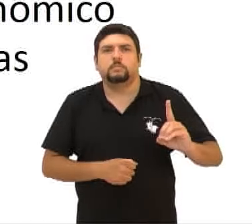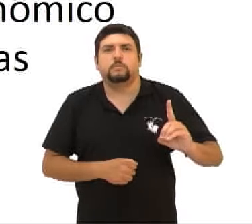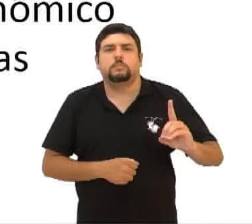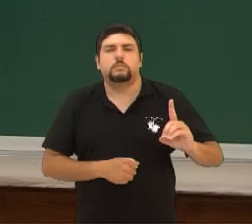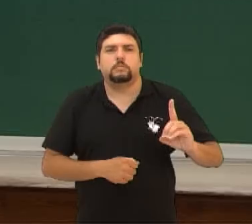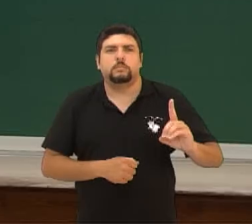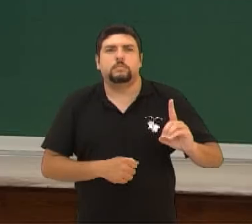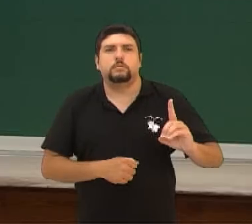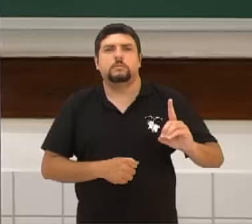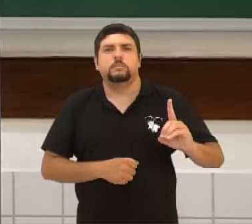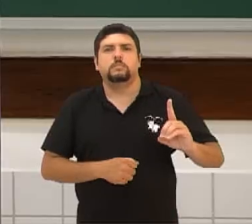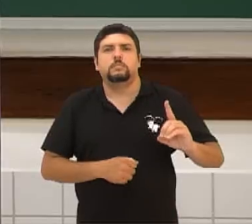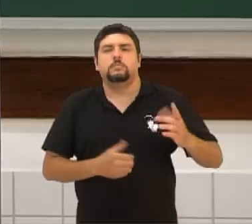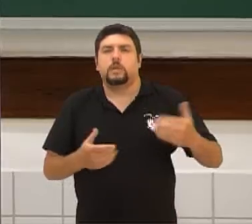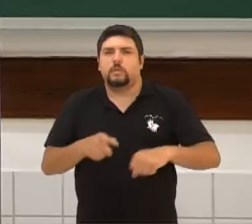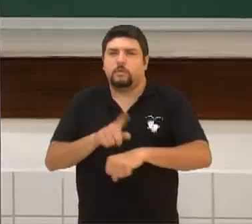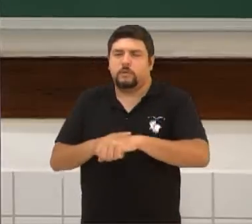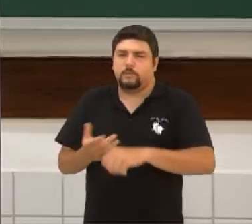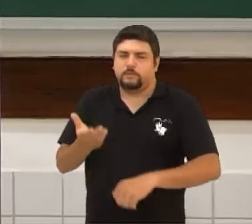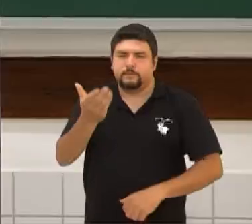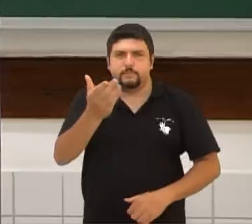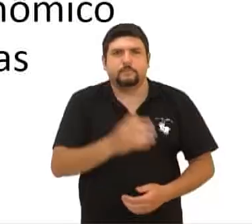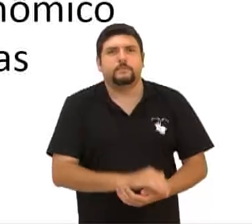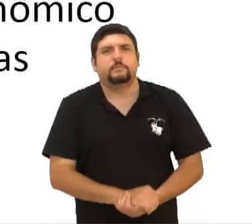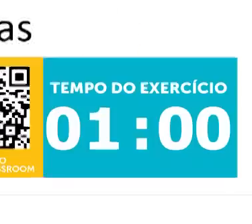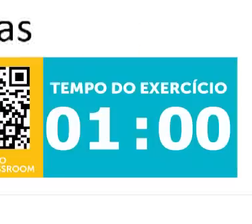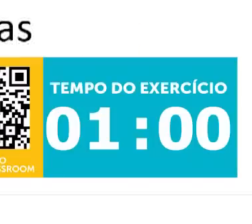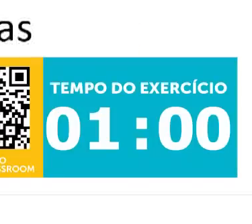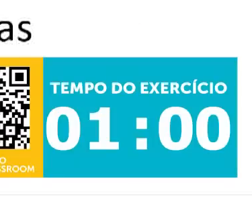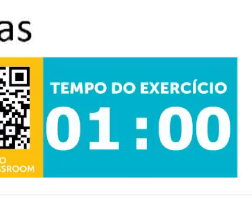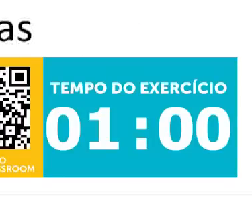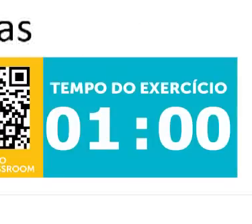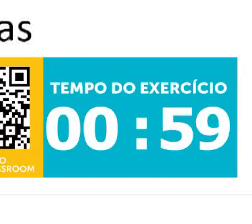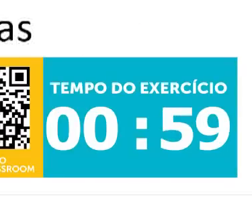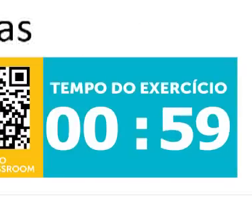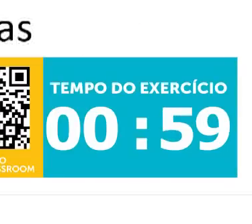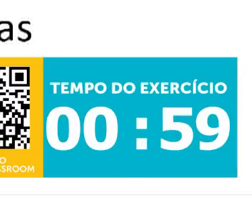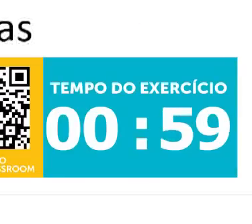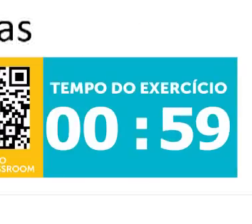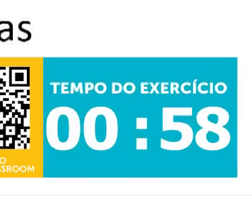instituições financeiras. Vai lá, oitavoano, manda ver.